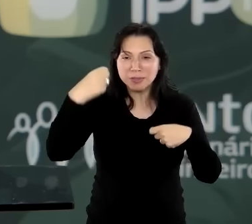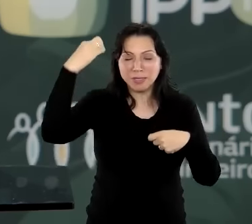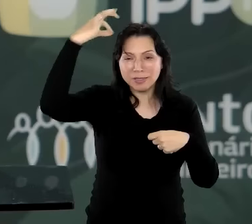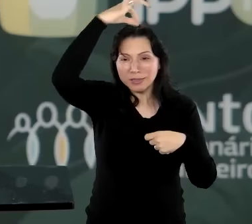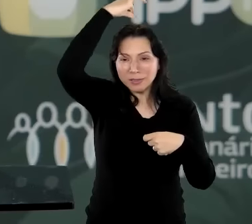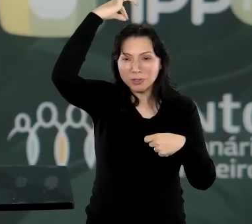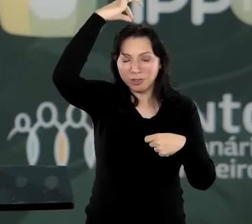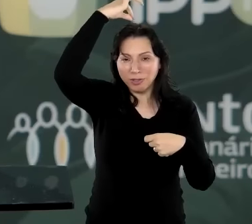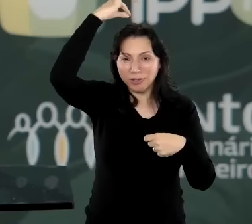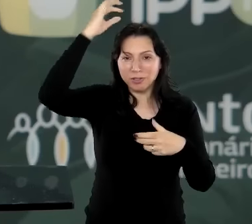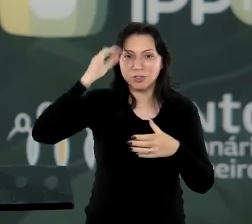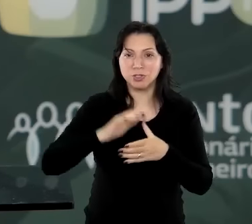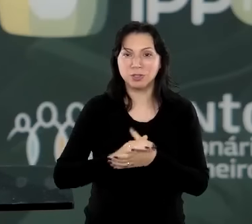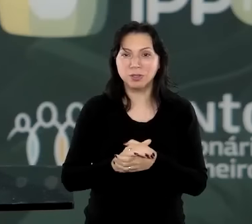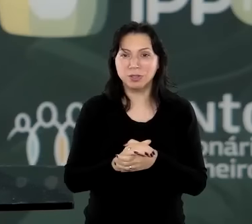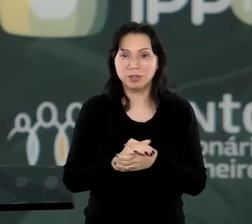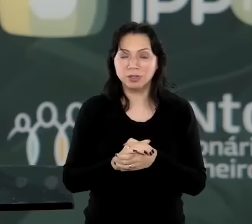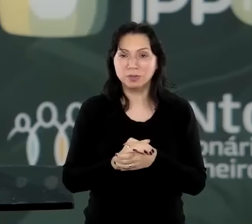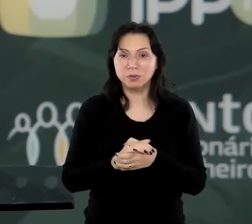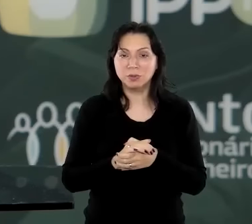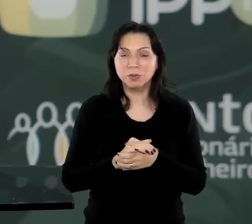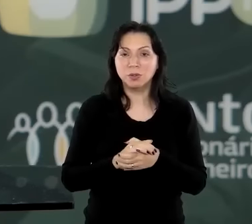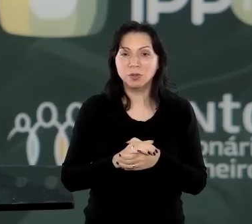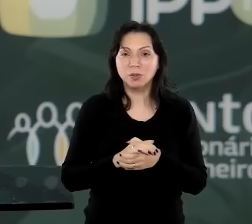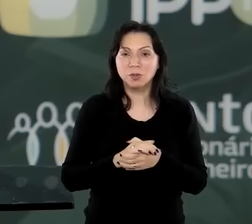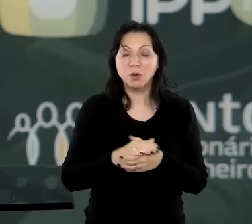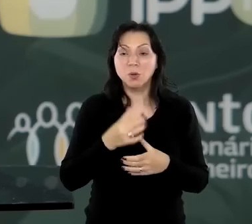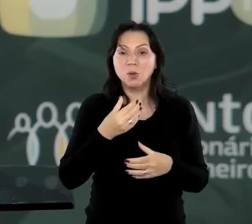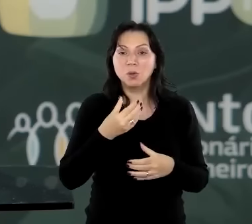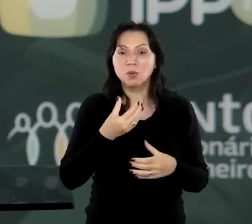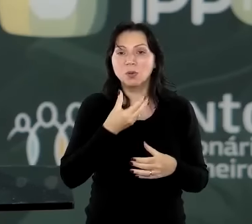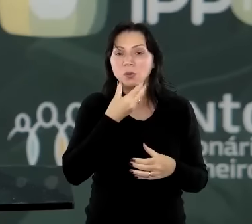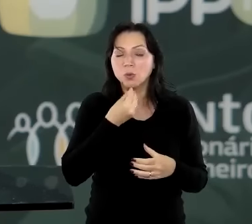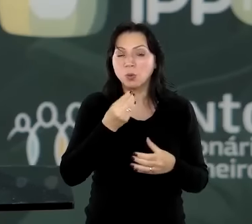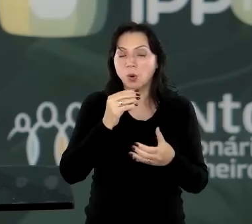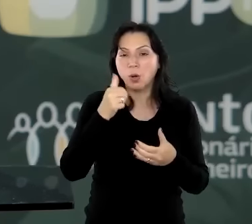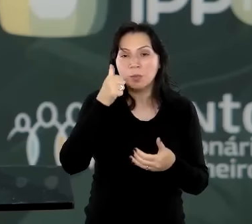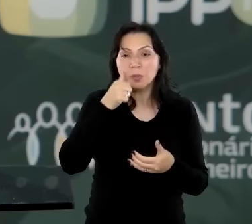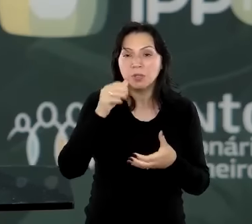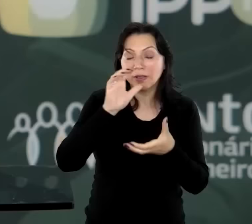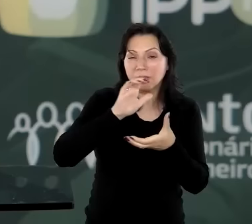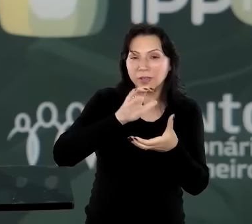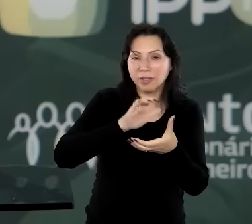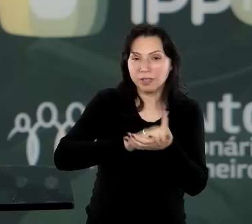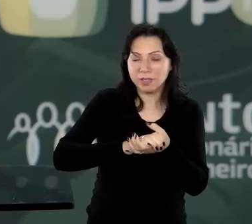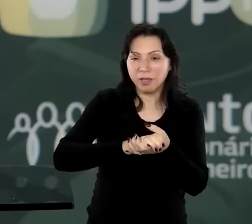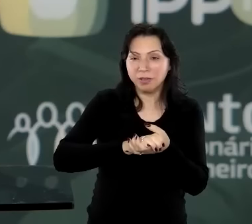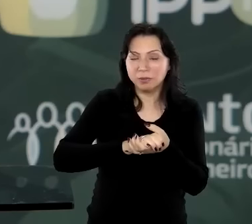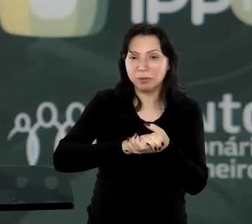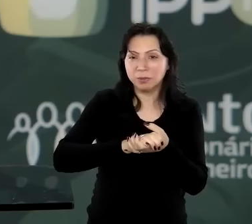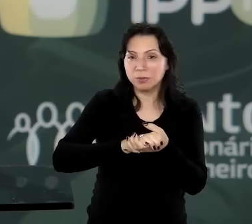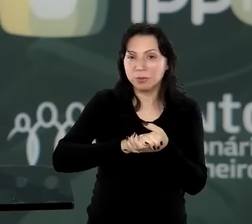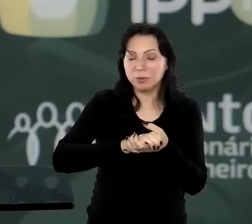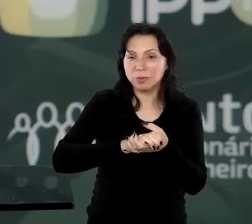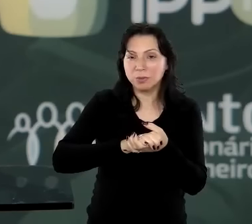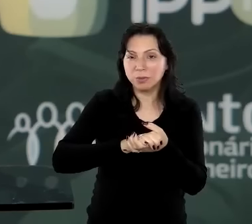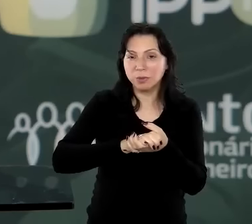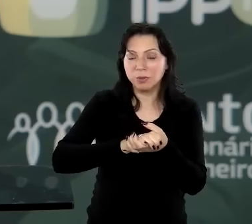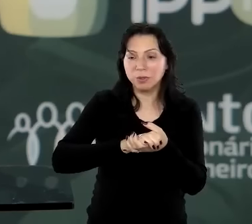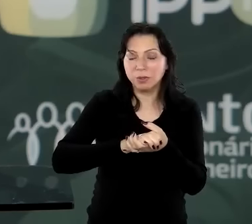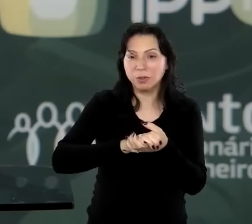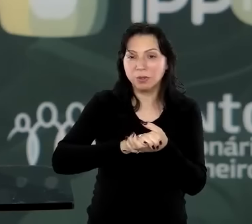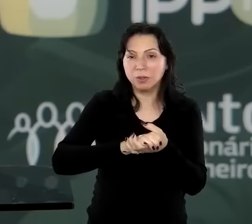casal não precisa de nenhum estímulo externo ao casal no leito conjugal para ter uma boa e uma